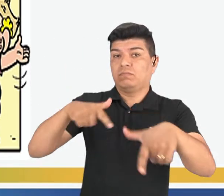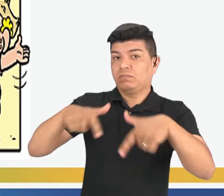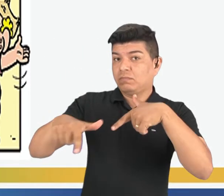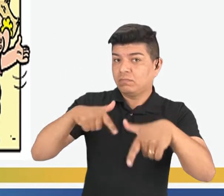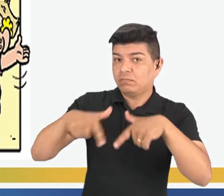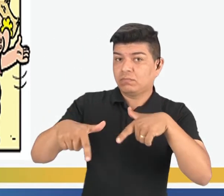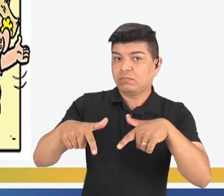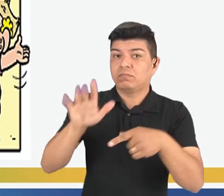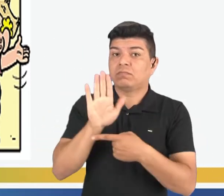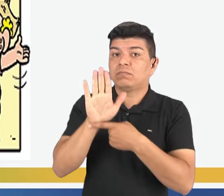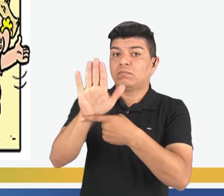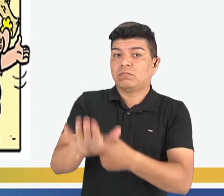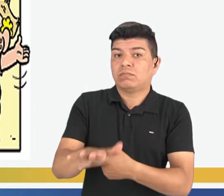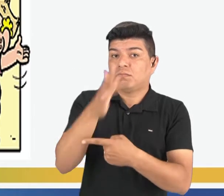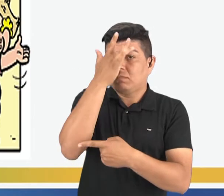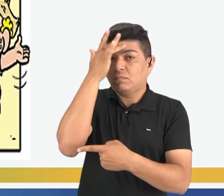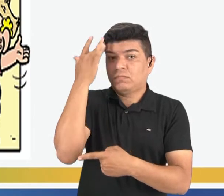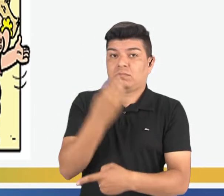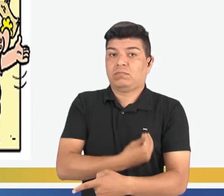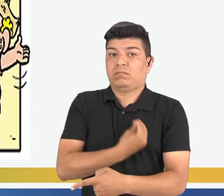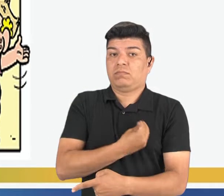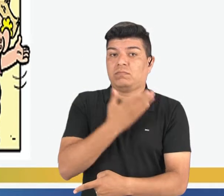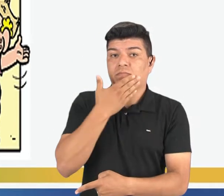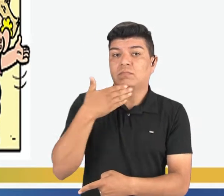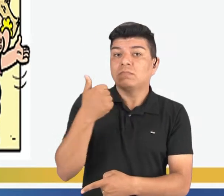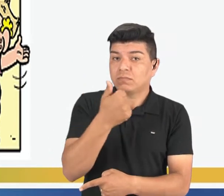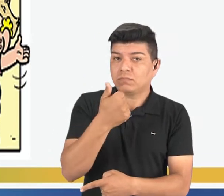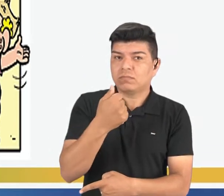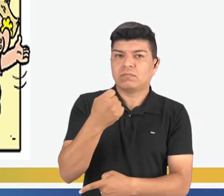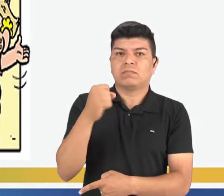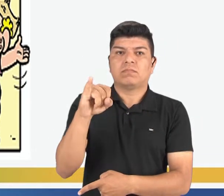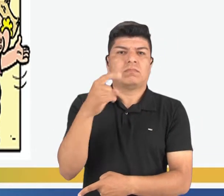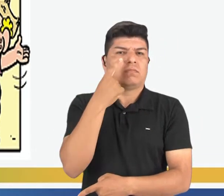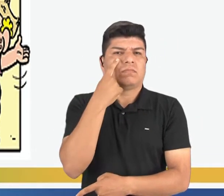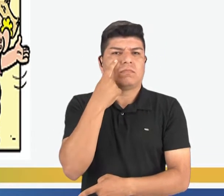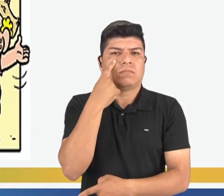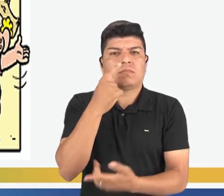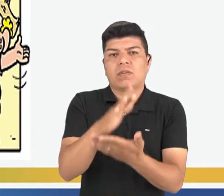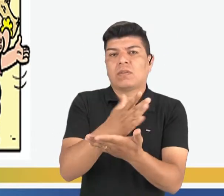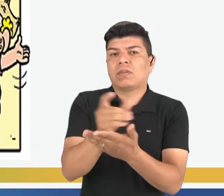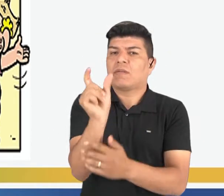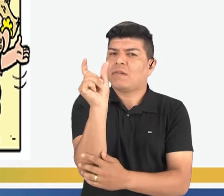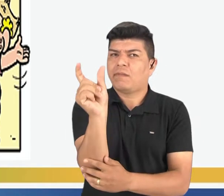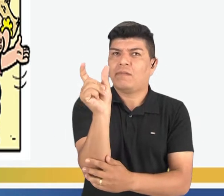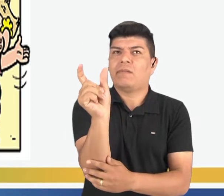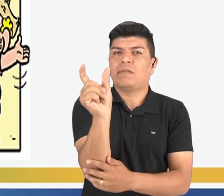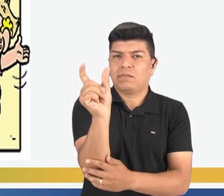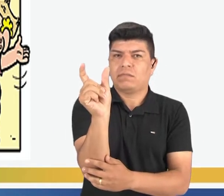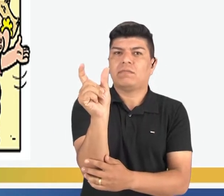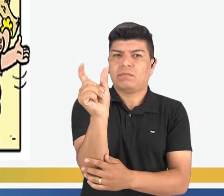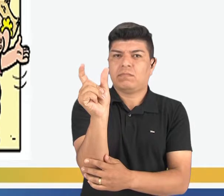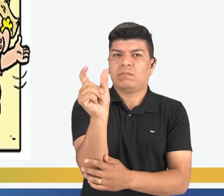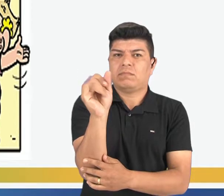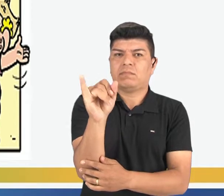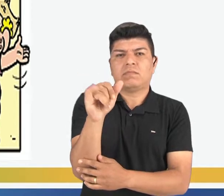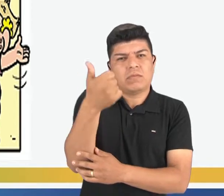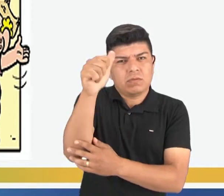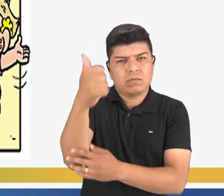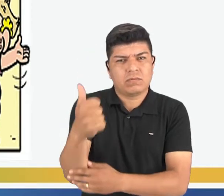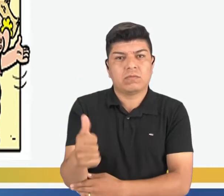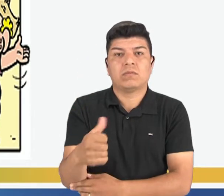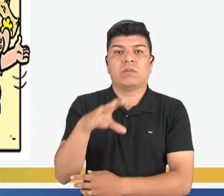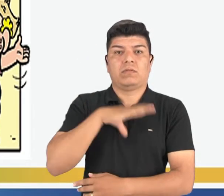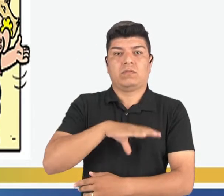trabalho que ajude as pessoas a viver melhor. Se vocês observarem algumas palavras, ó, que se a gente for analisar o